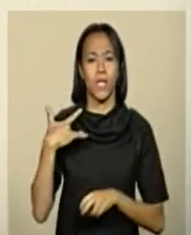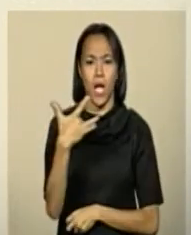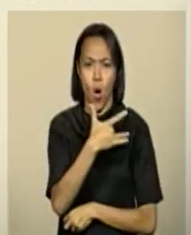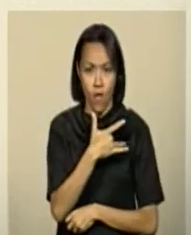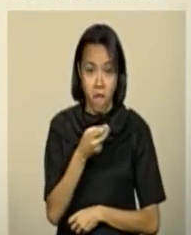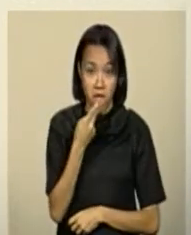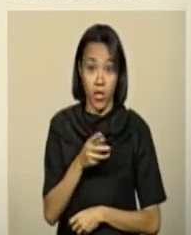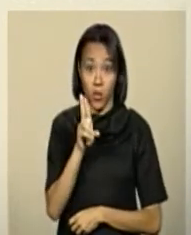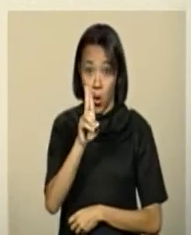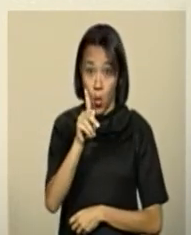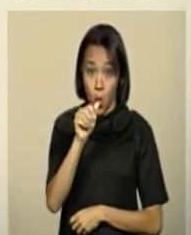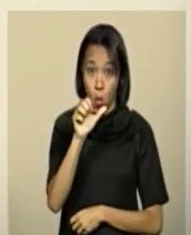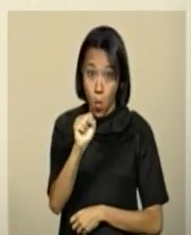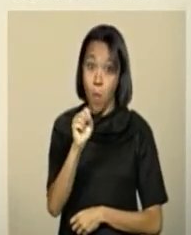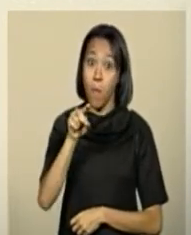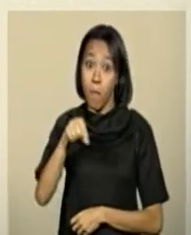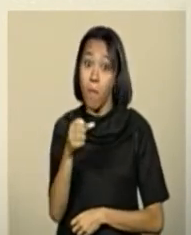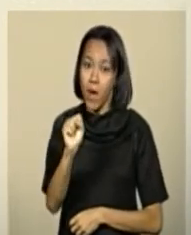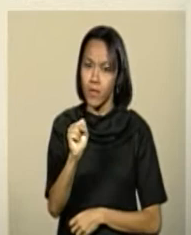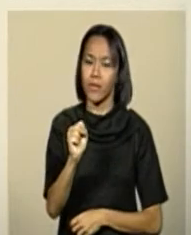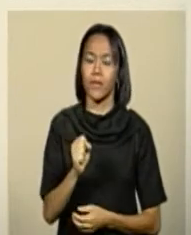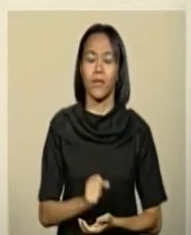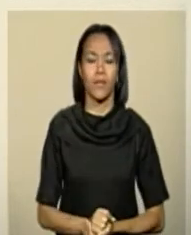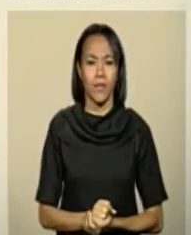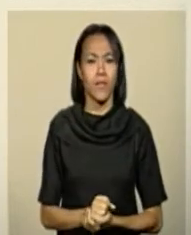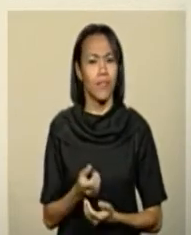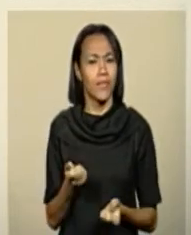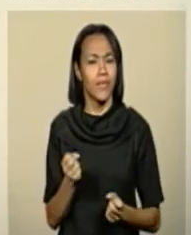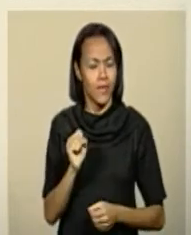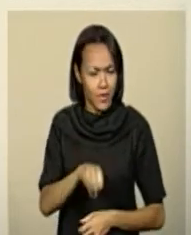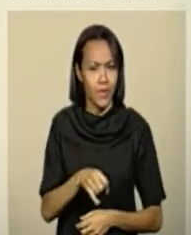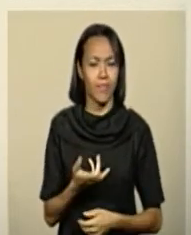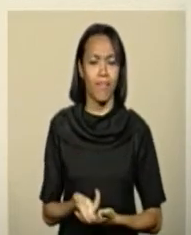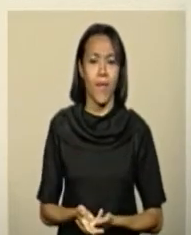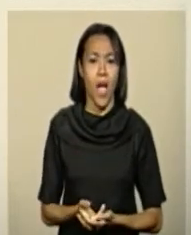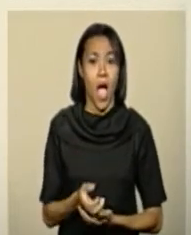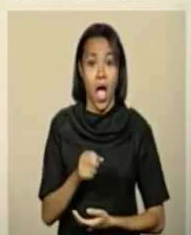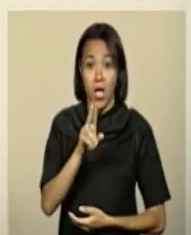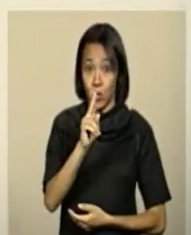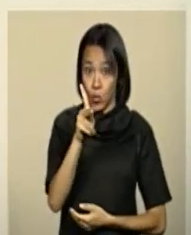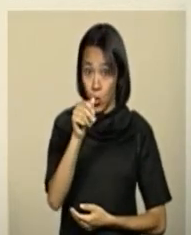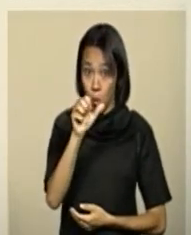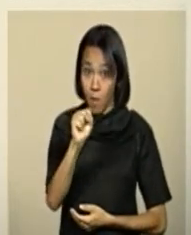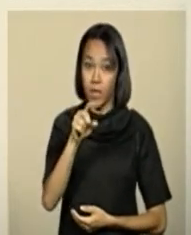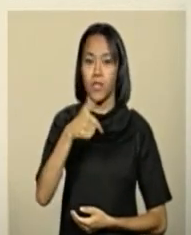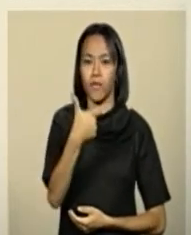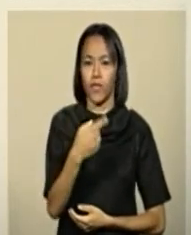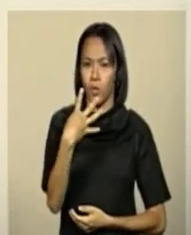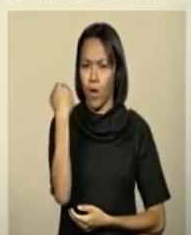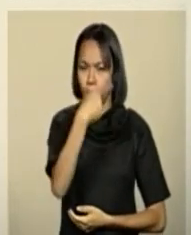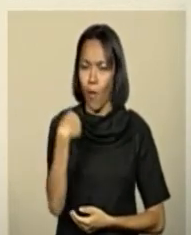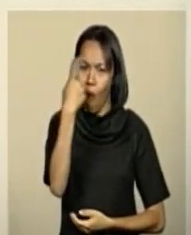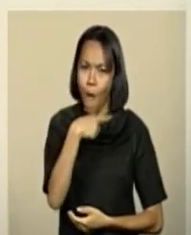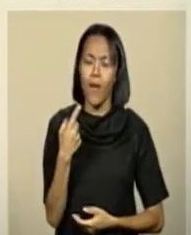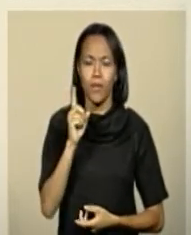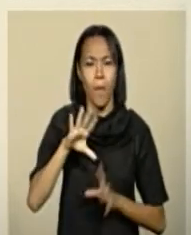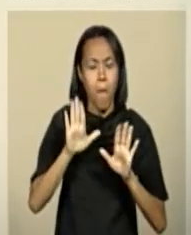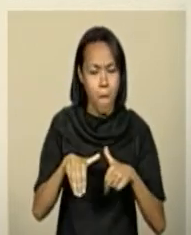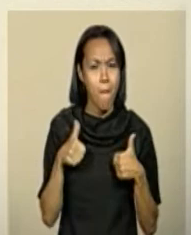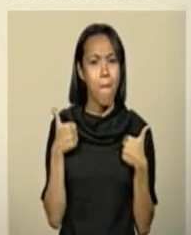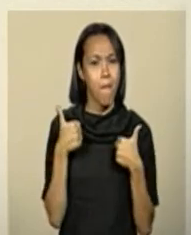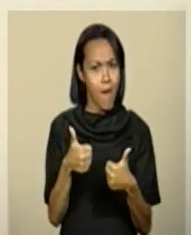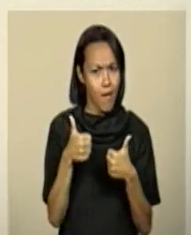sobre as UPAs, as unidades de pronto atendimento? Vamos sim, Luciano. As UPAs 24 horas estão